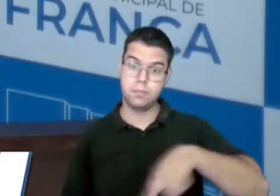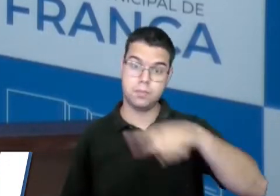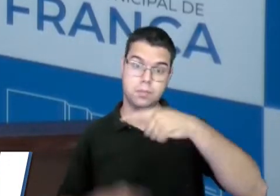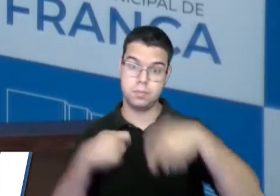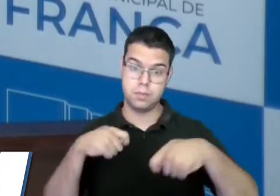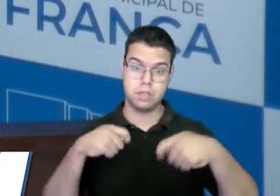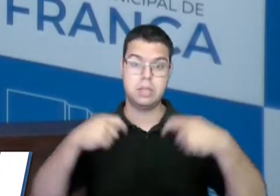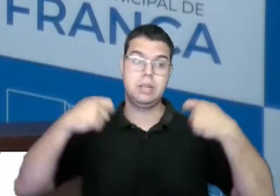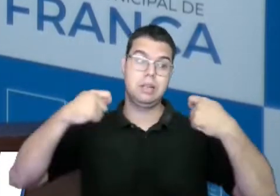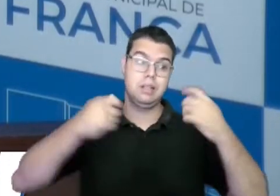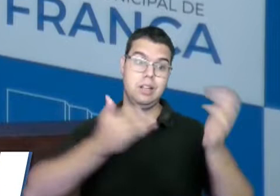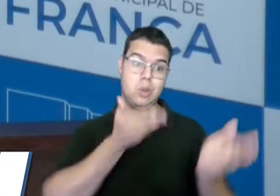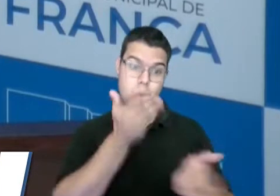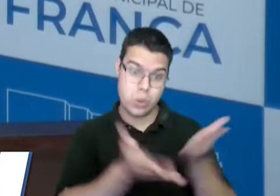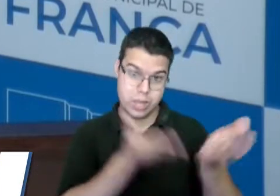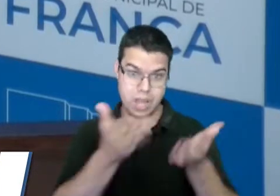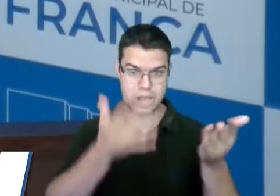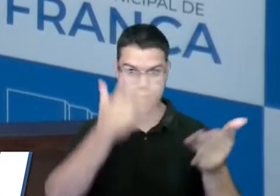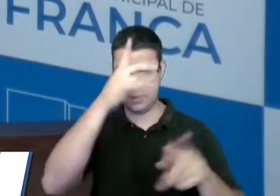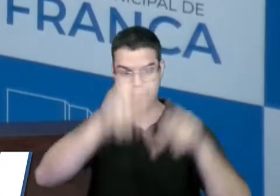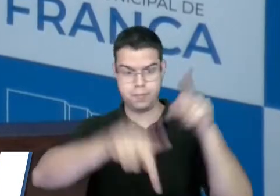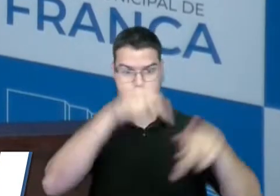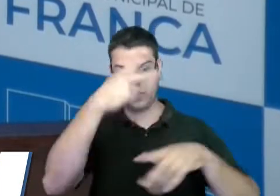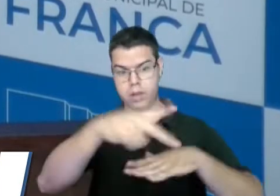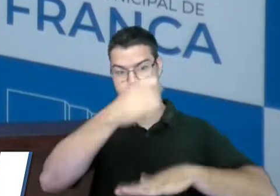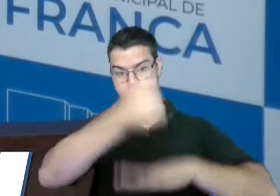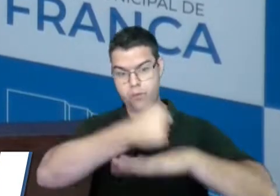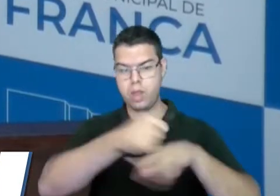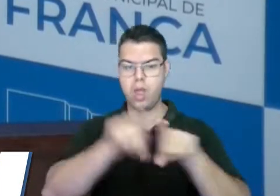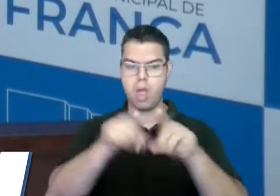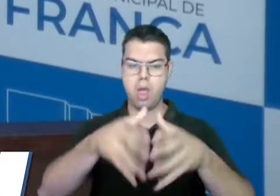e ampliar a estrutura de saúde da nossa região.